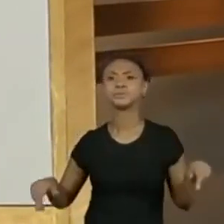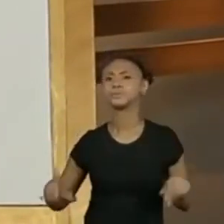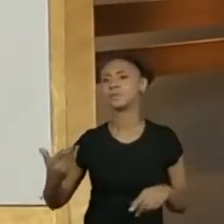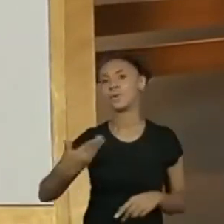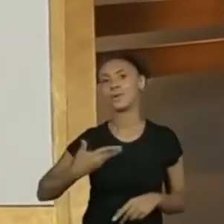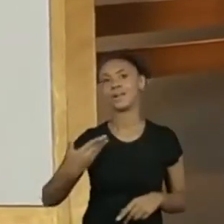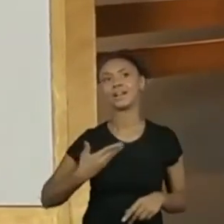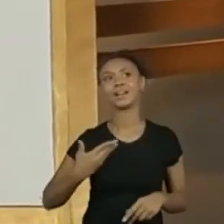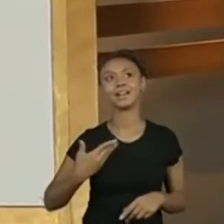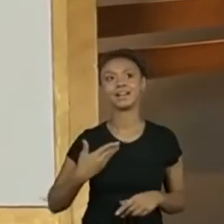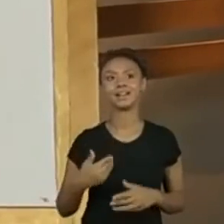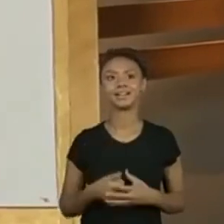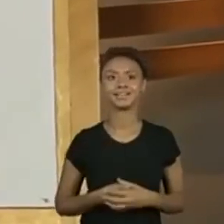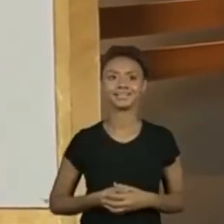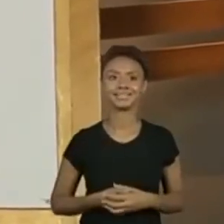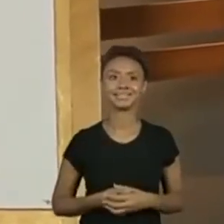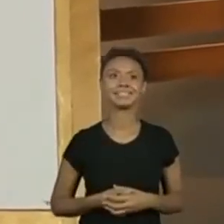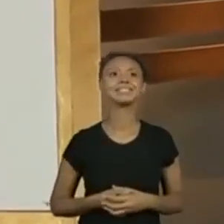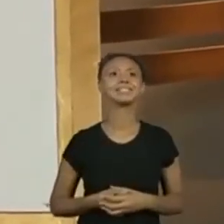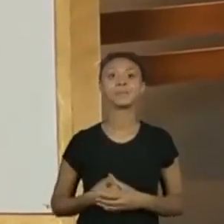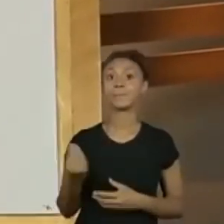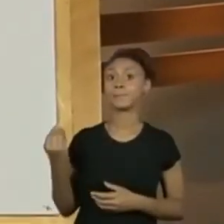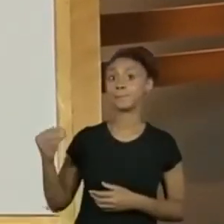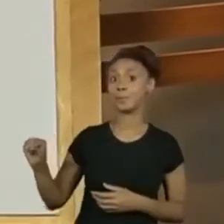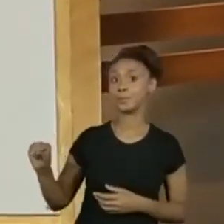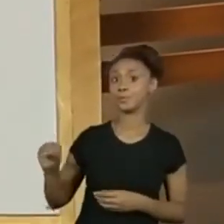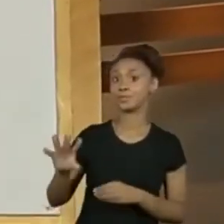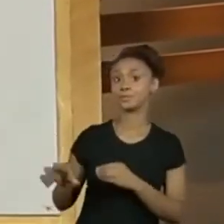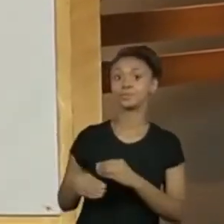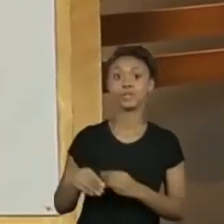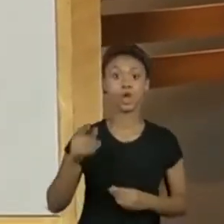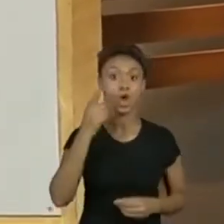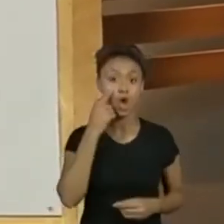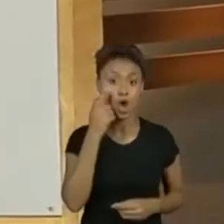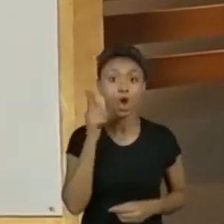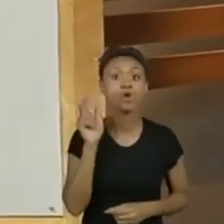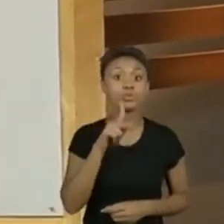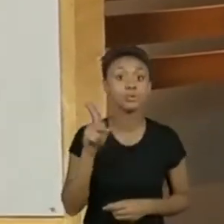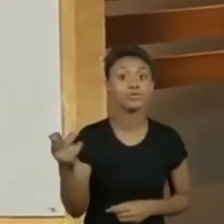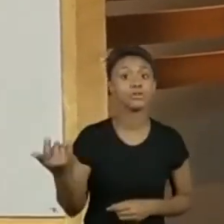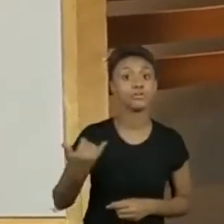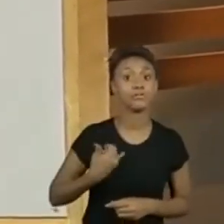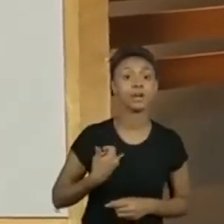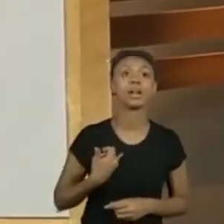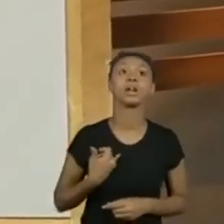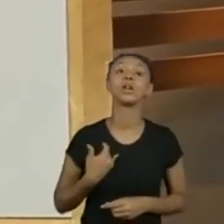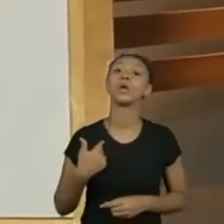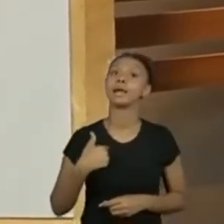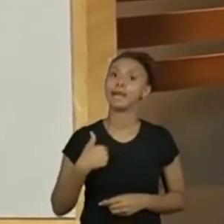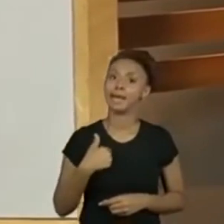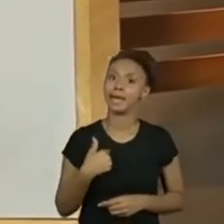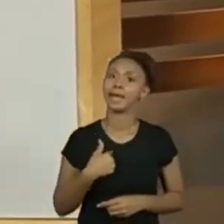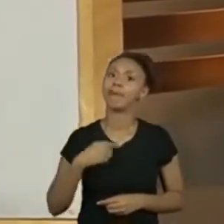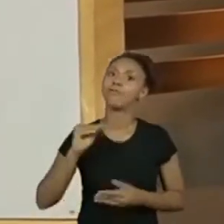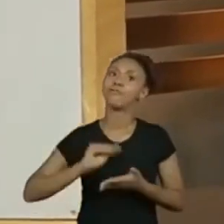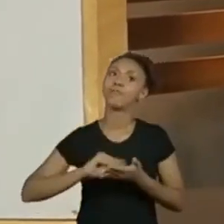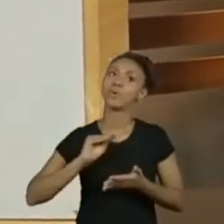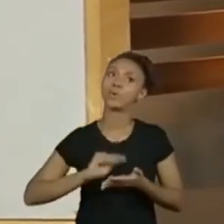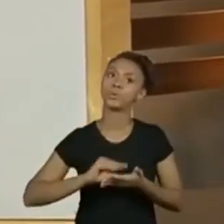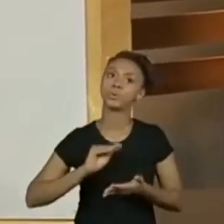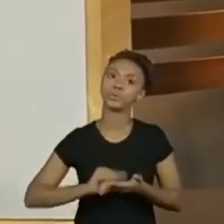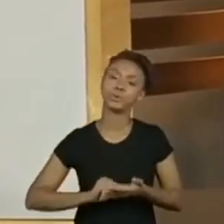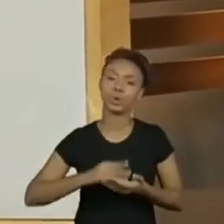Ai, ficou feia a letra, mas... Turminha, olha lá, ó. Os professores falaram que a professora Vivi comeu bola. É. Comer bola é quando